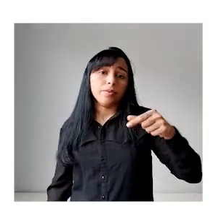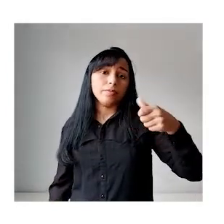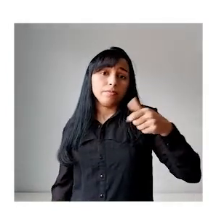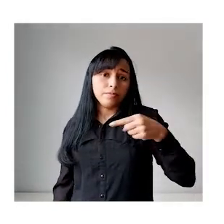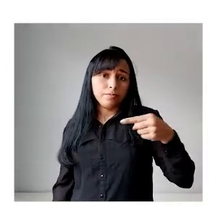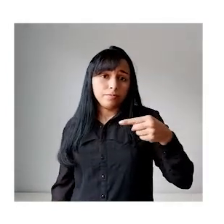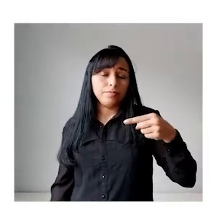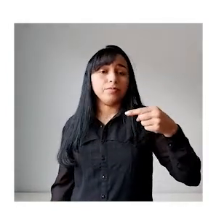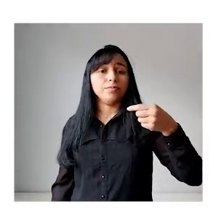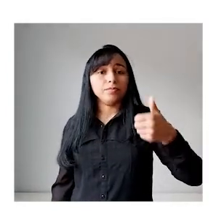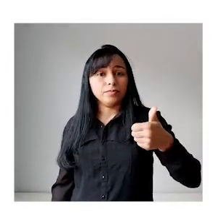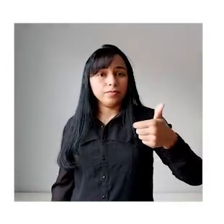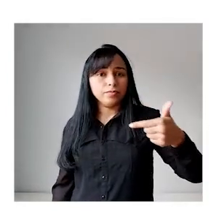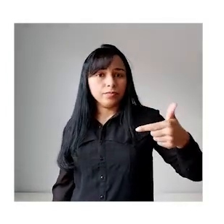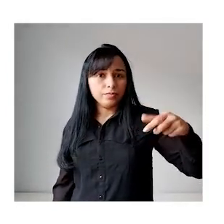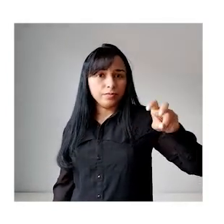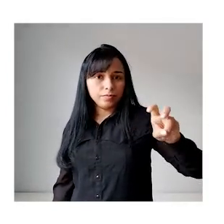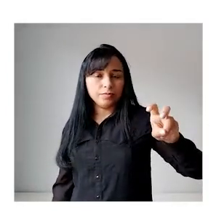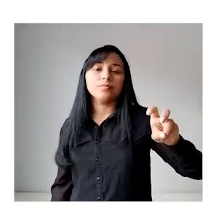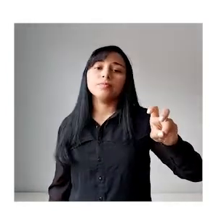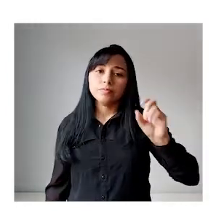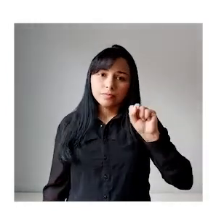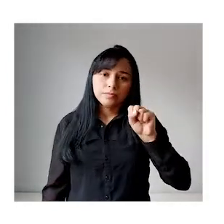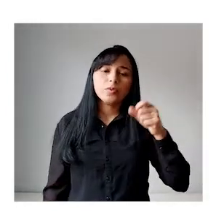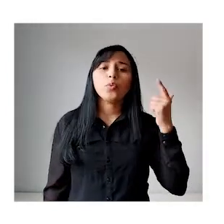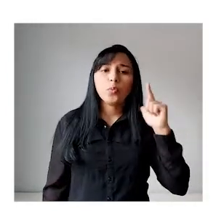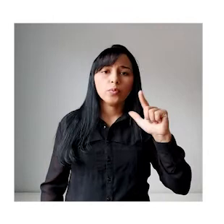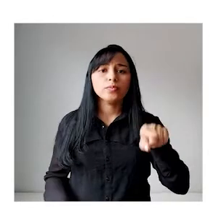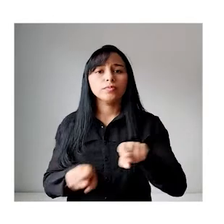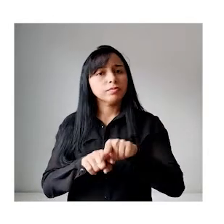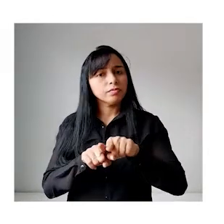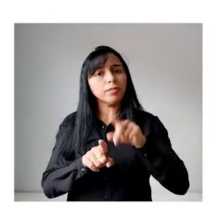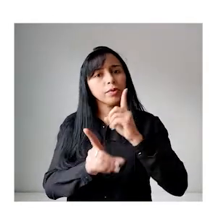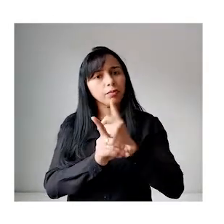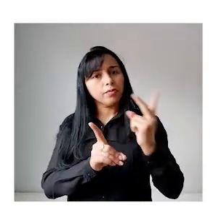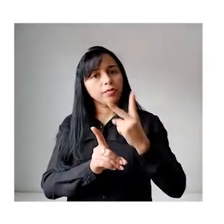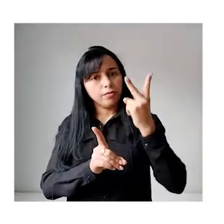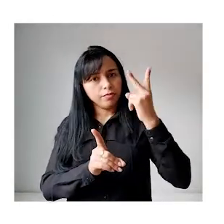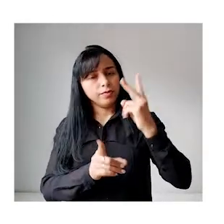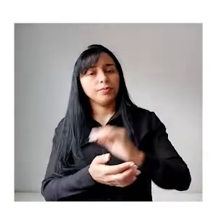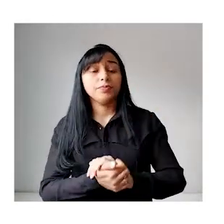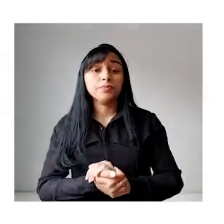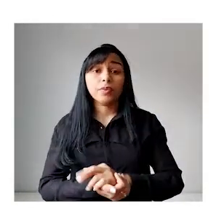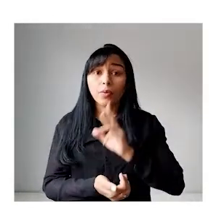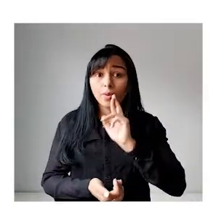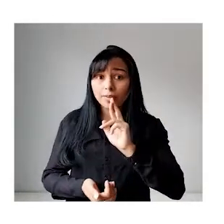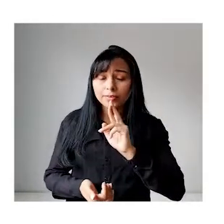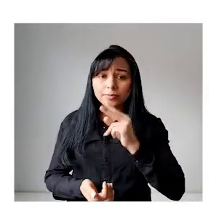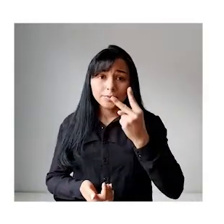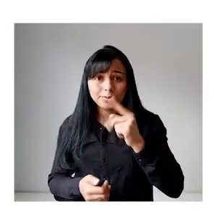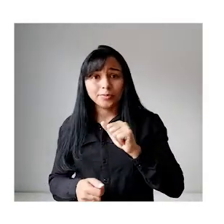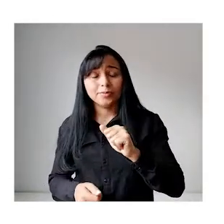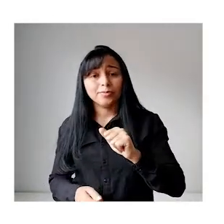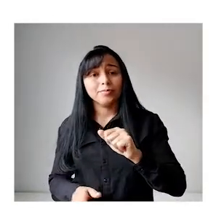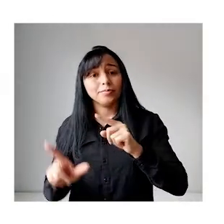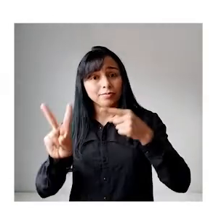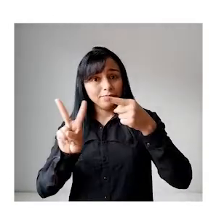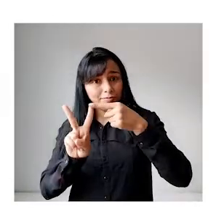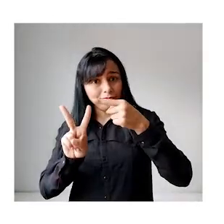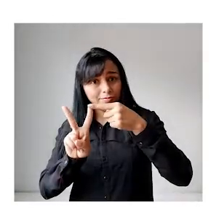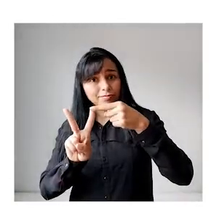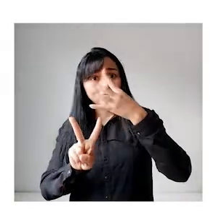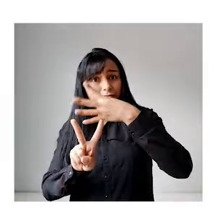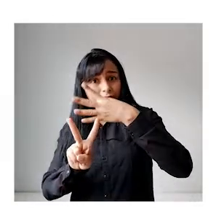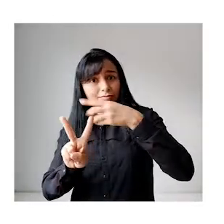menos 125. Então, consegui definir ela também, então fica como resposta aí duas, né? A